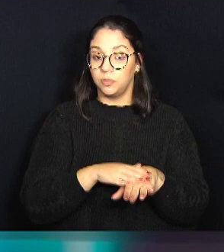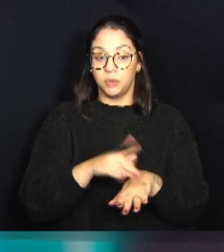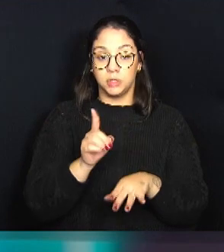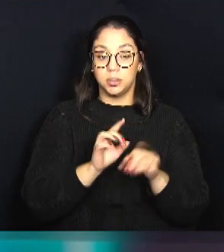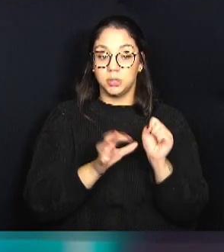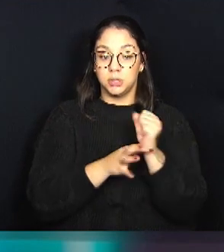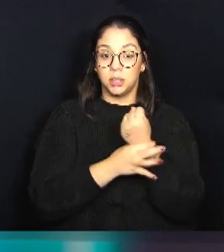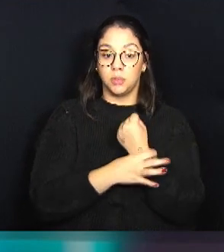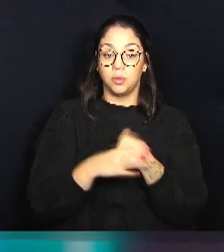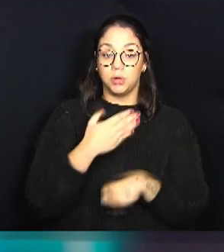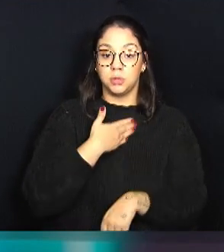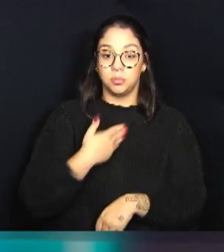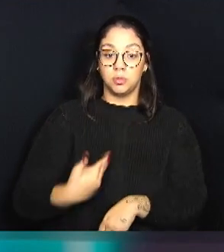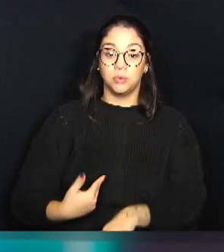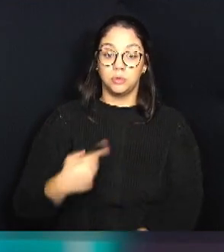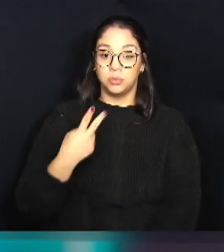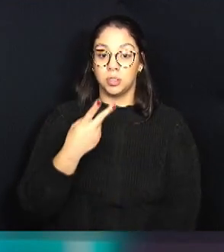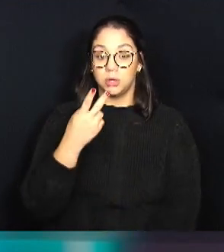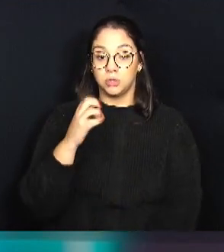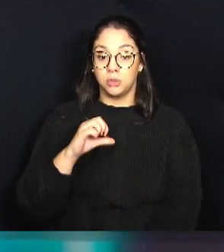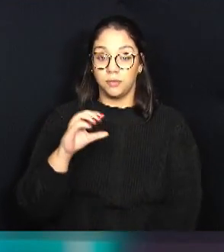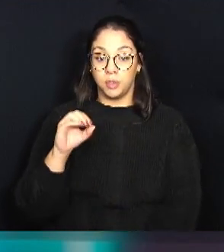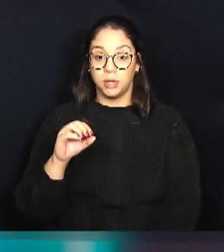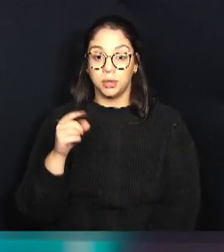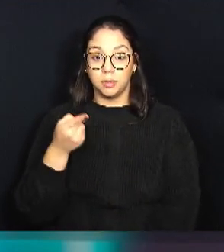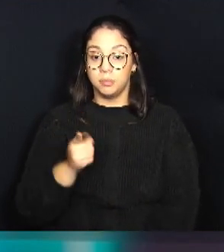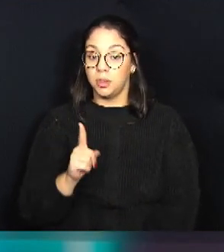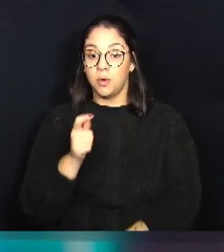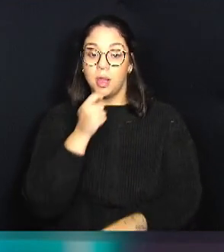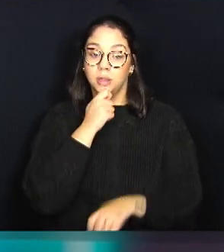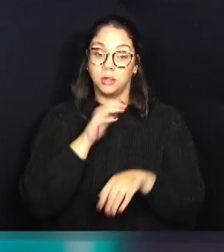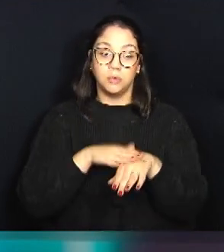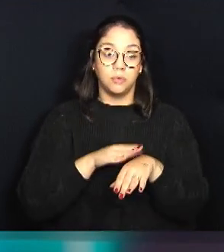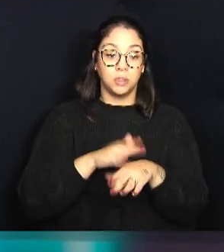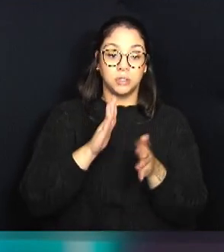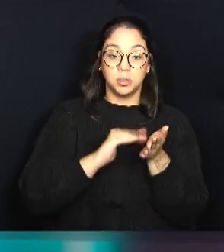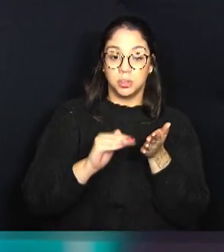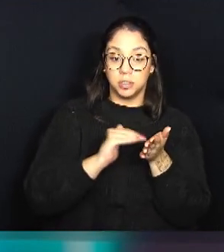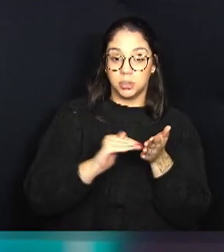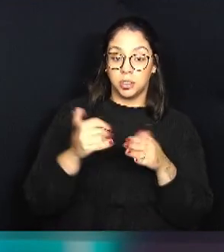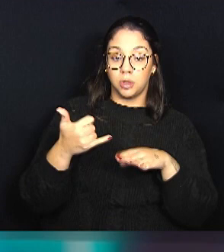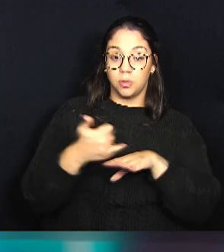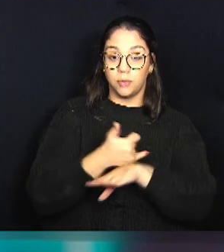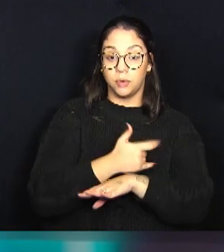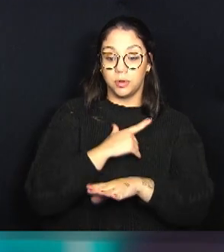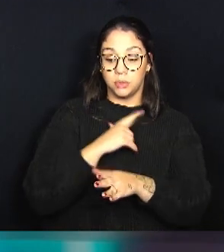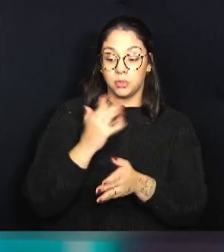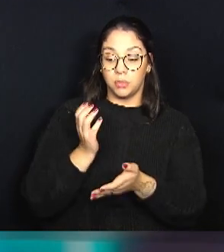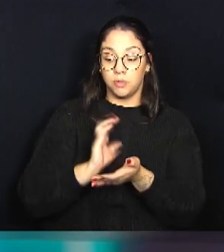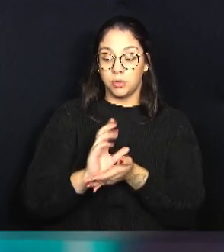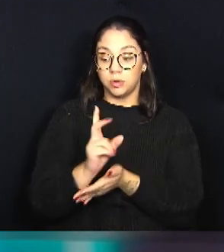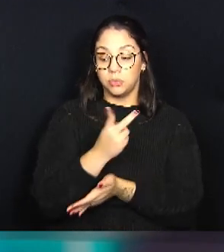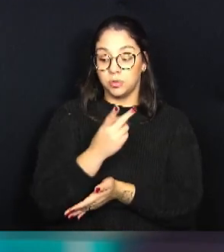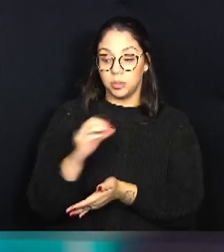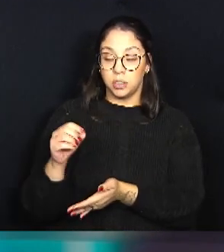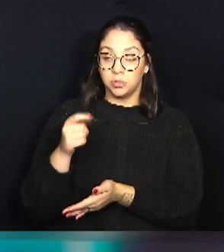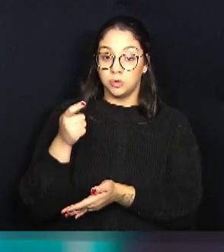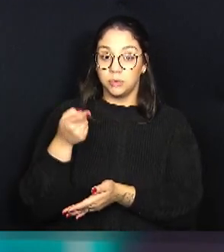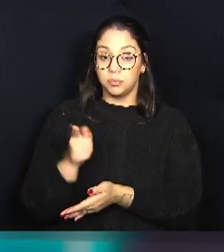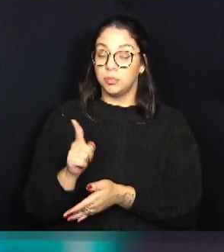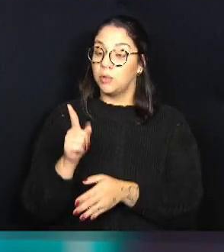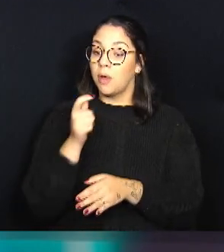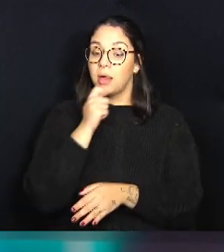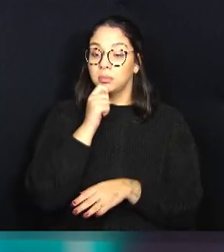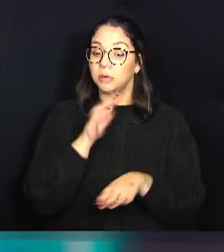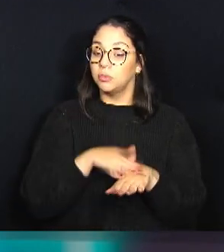recebeu 890 mil, ainda não realizou. A Secretaria de Infraestrutura recebeu 200 mil de emenda, também ainda não